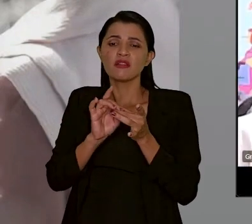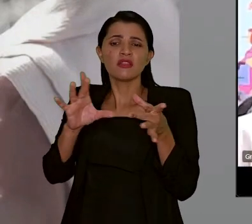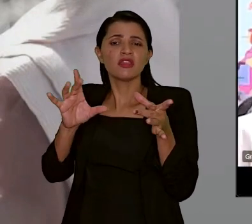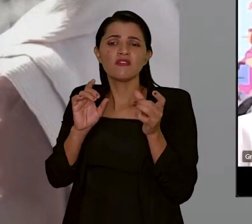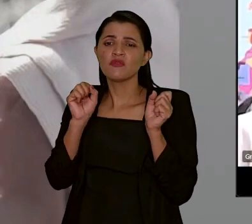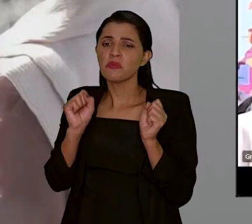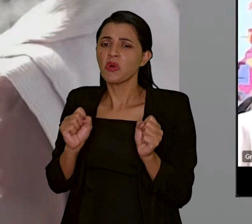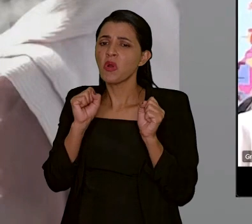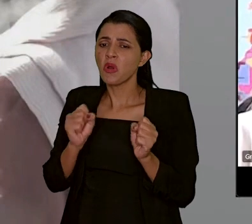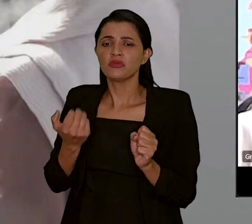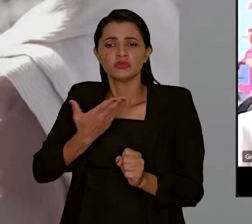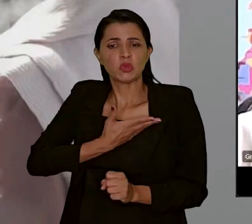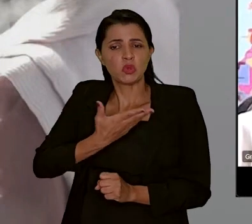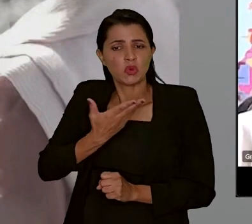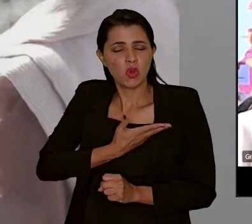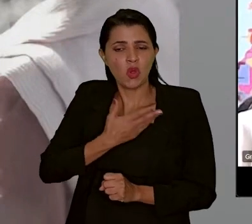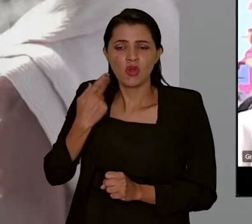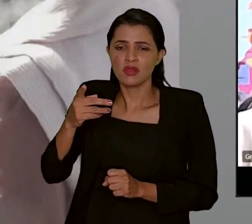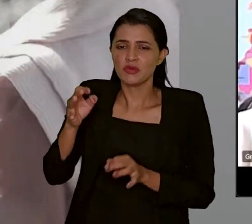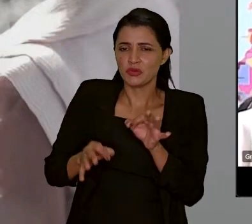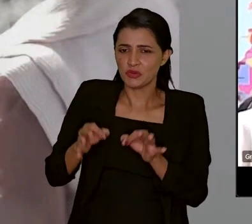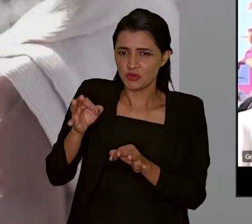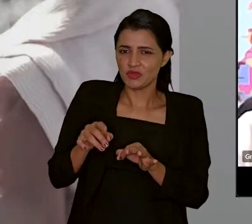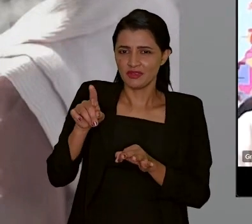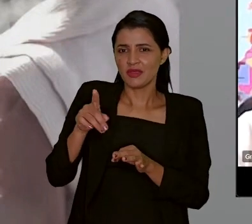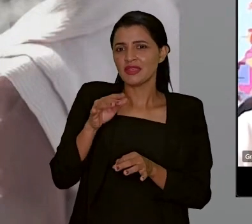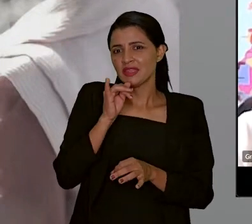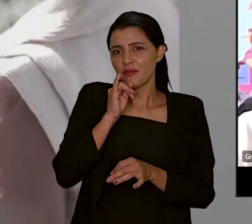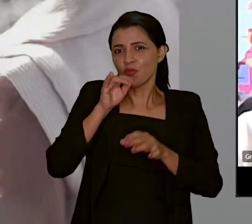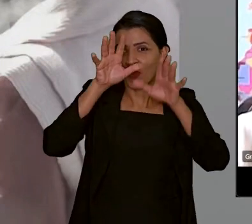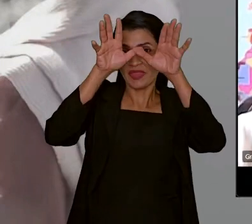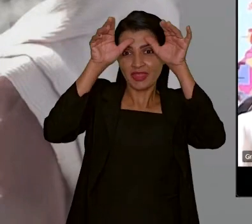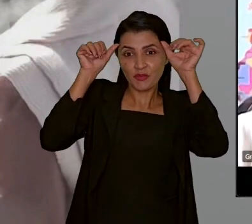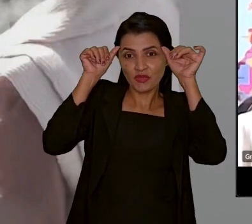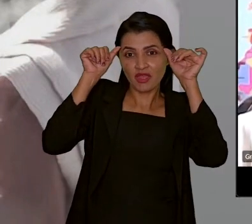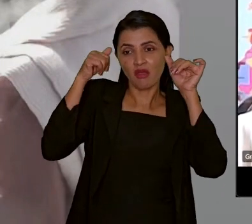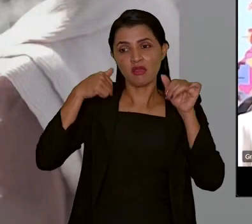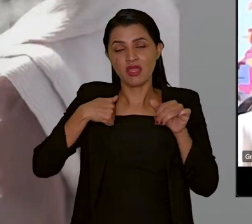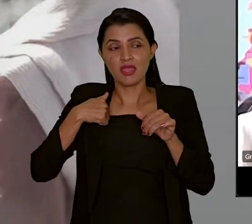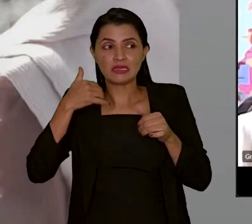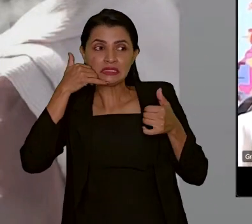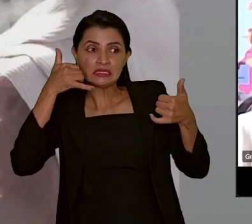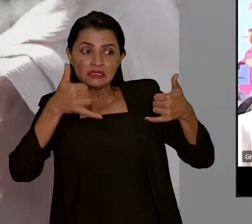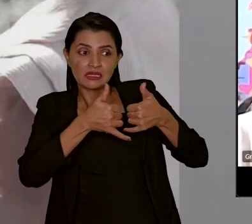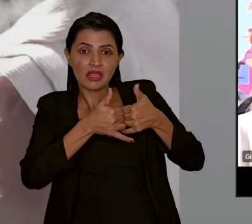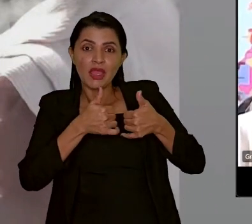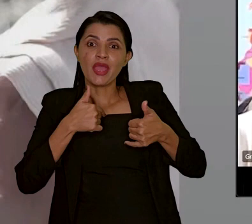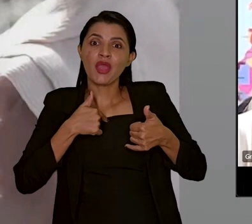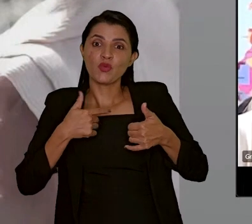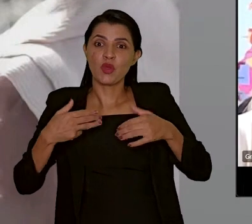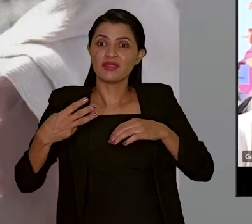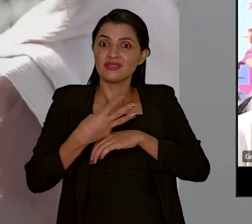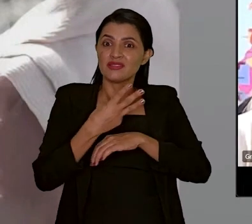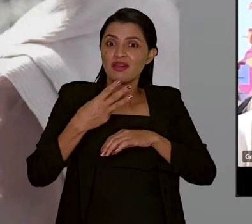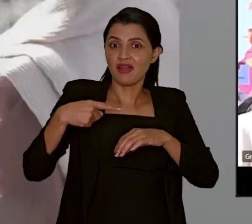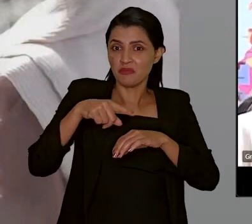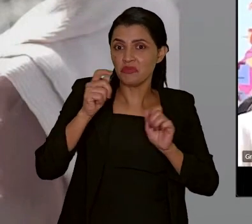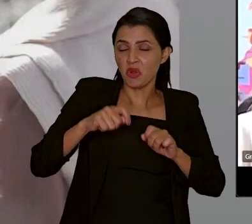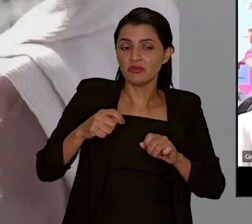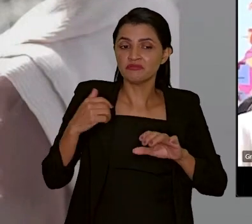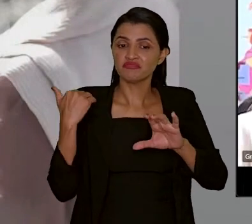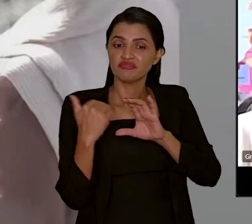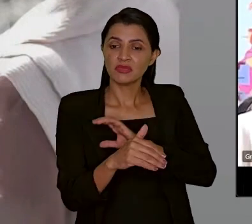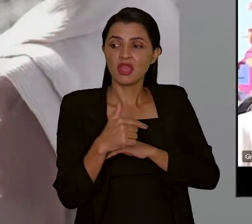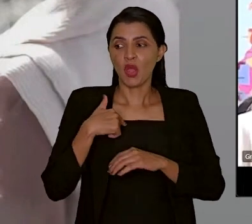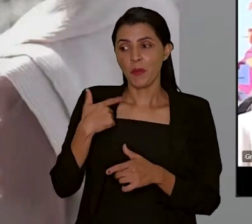os colegas do juiz, no caso do tribunal. Olha, estou com um problema, no nosso grupo de WhatsApp, eles estão com um problema, e aí eu passaria,